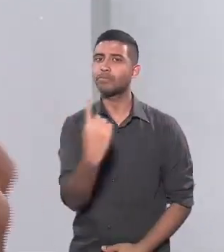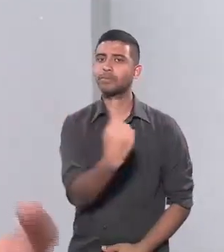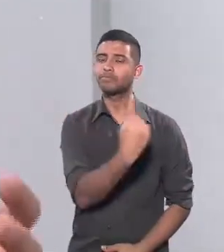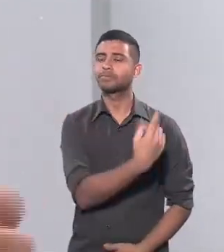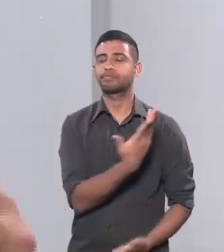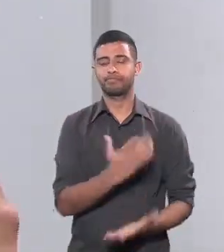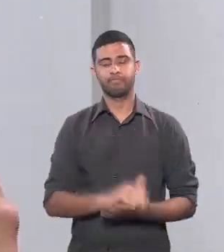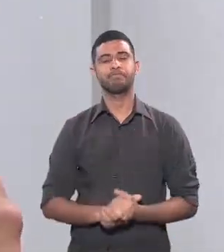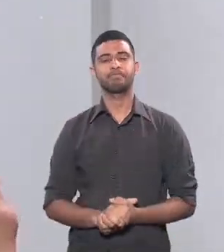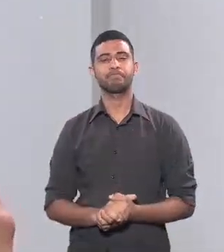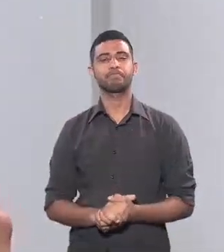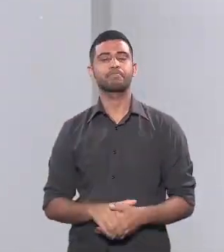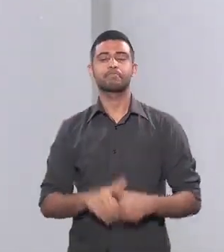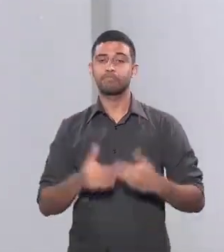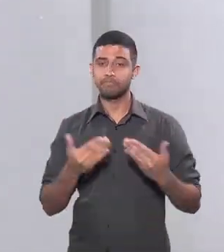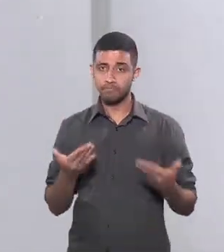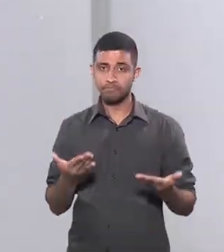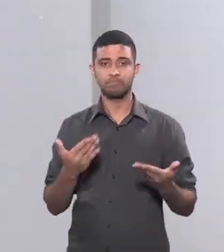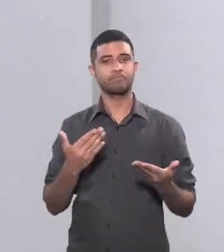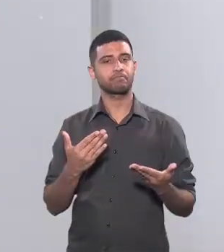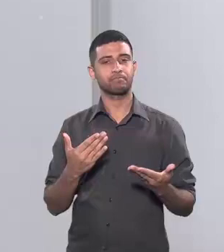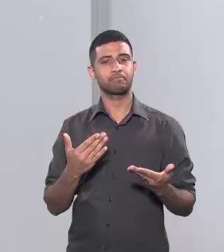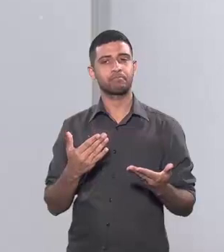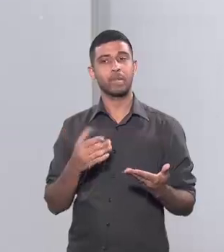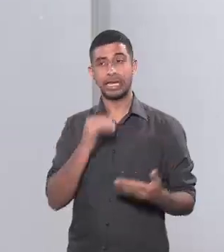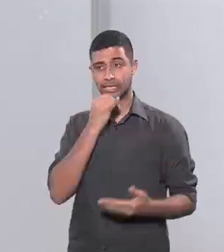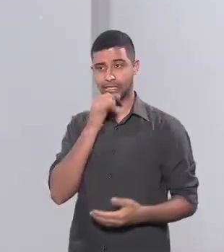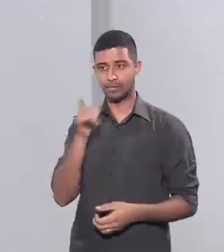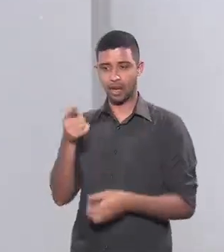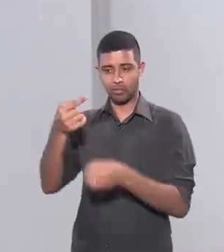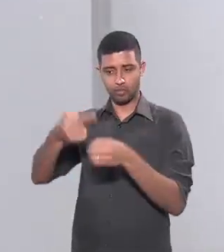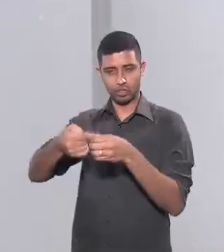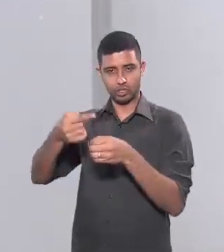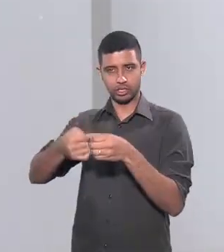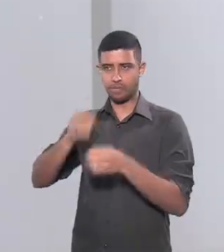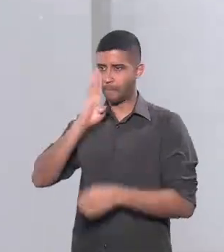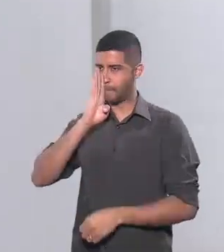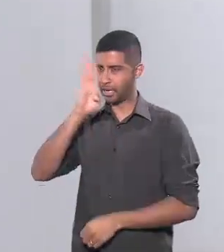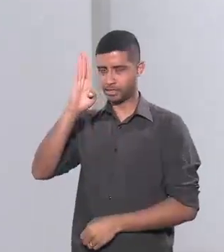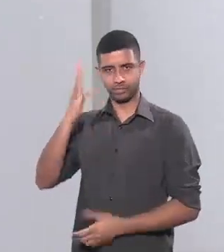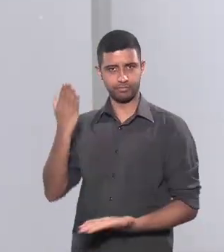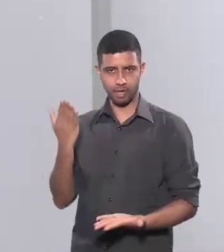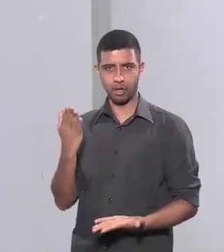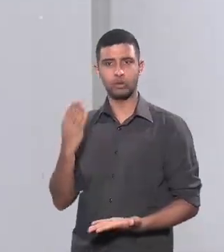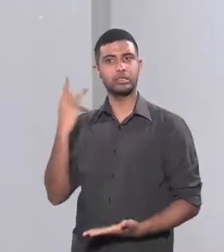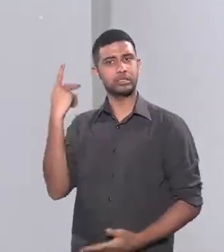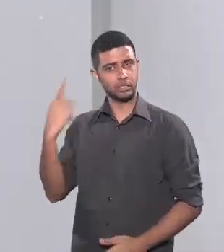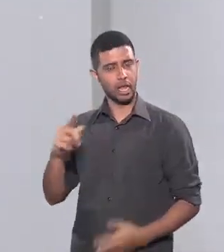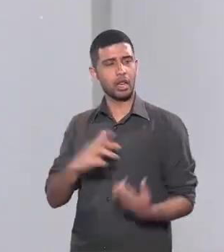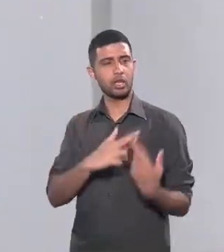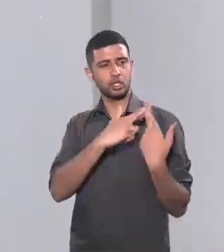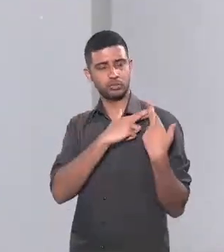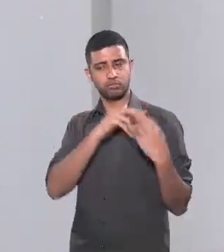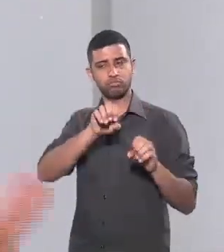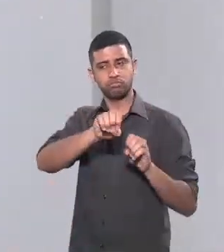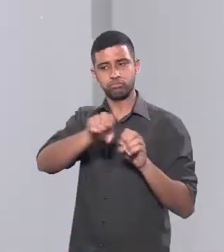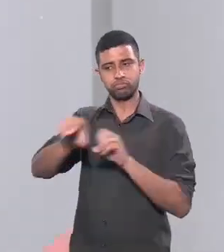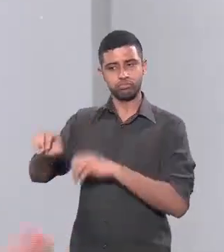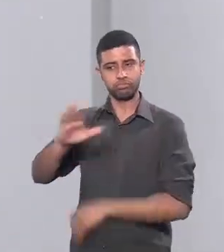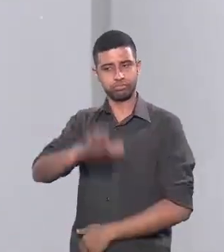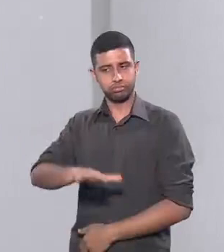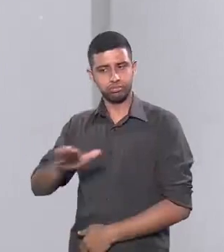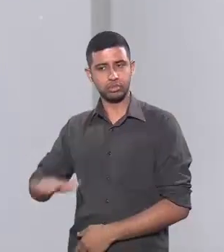entes federativos. A esse respeito, cabe ao município, por exemplo, prioritariamente o papel na